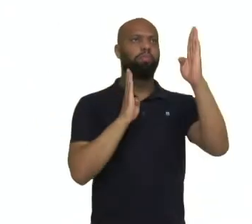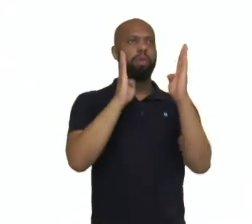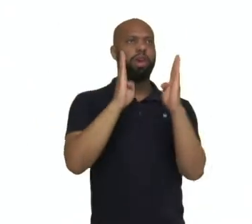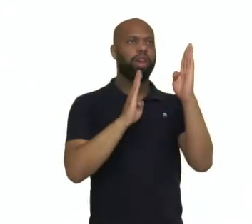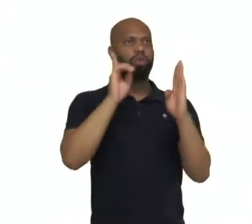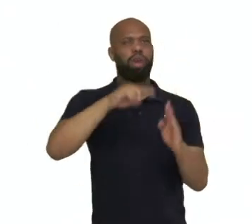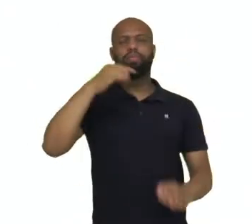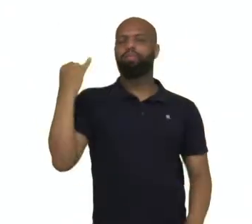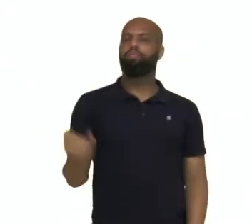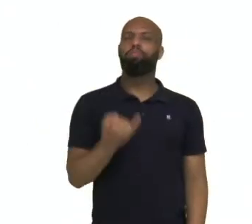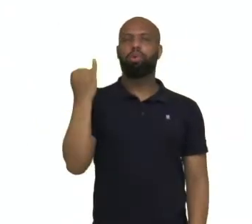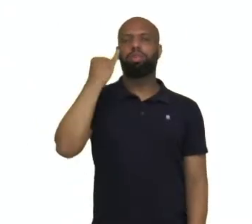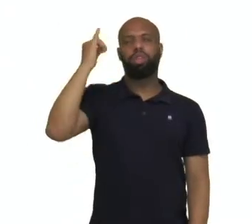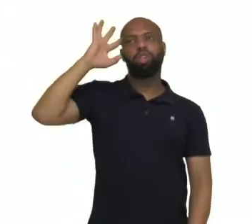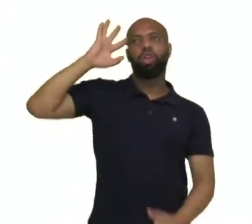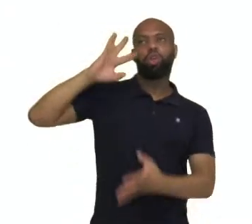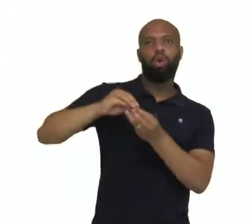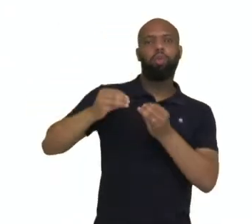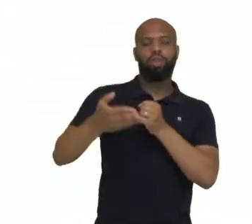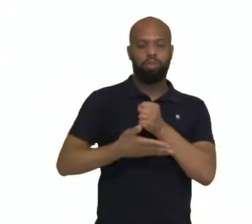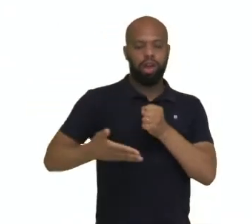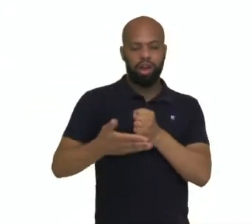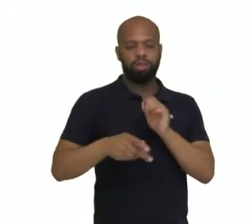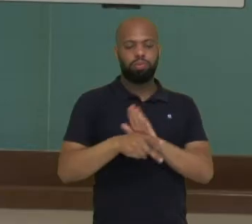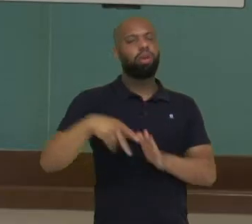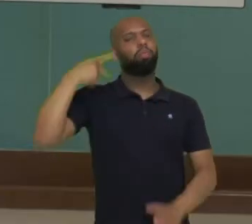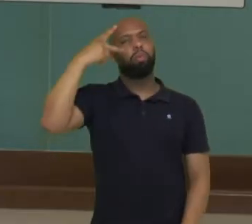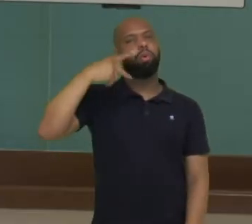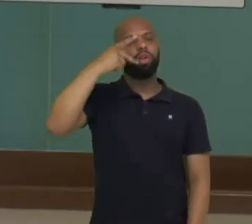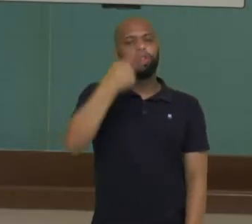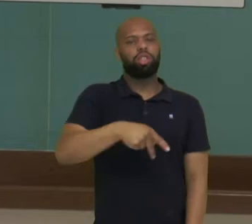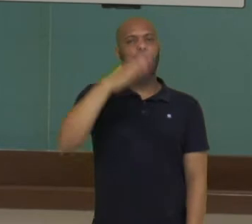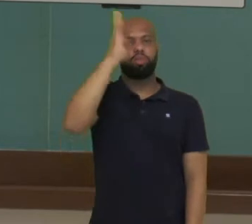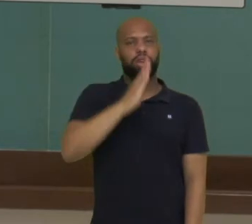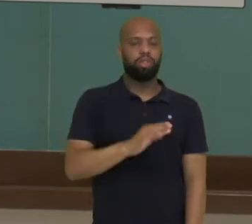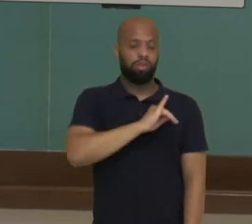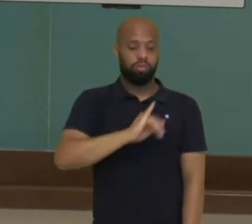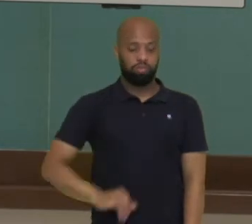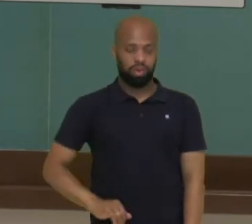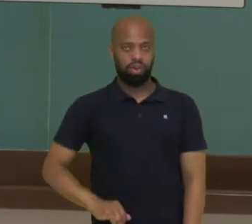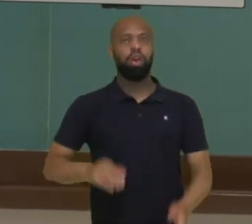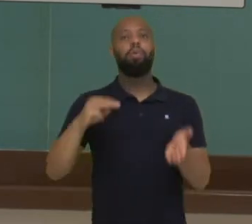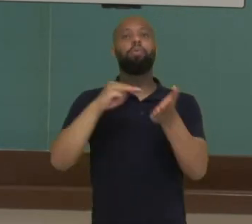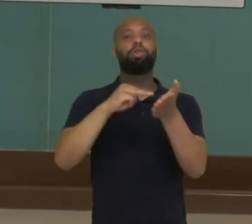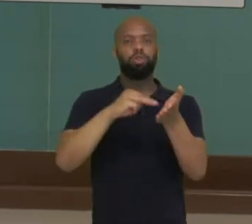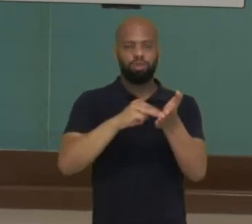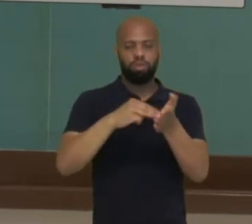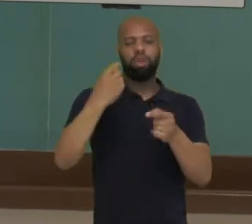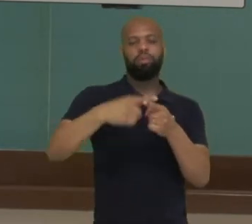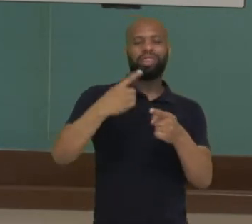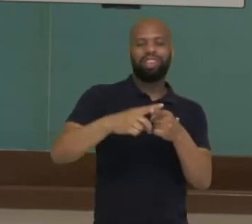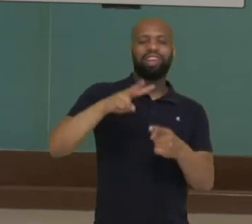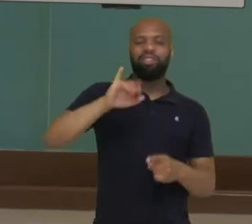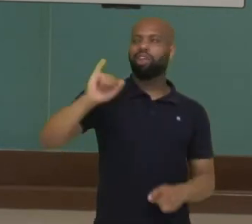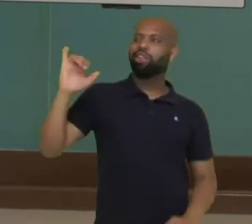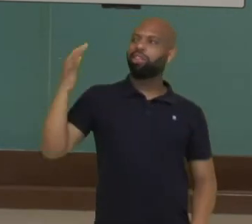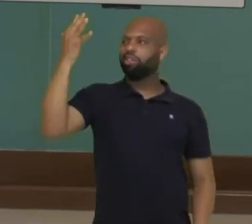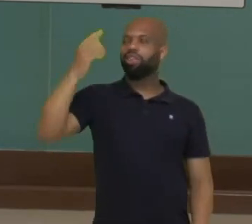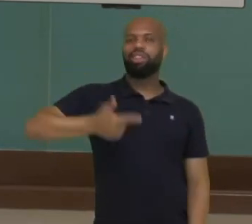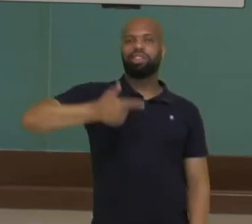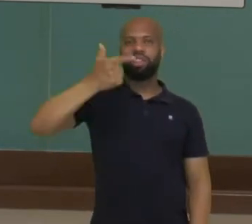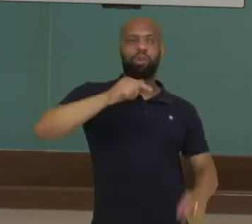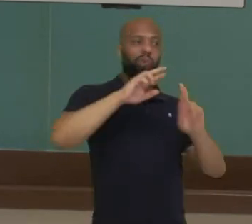crucial para a gente entender a base da política do Brasil, o Império. Por quê? Porque quando vai rolar um